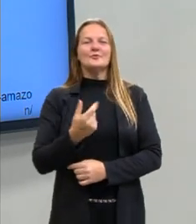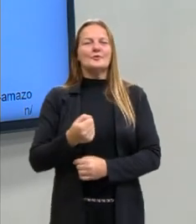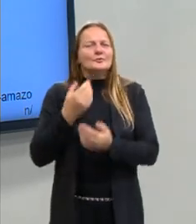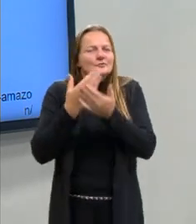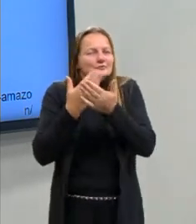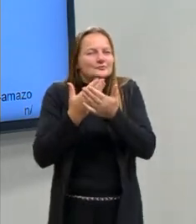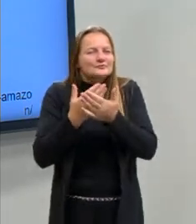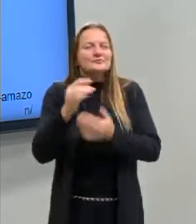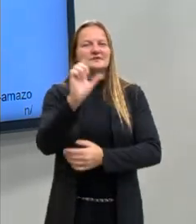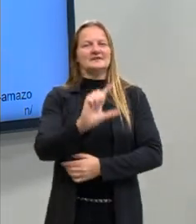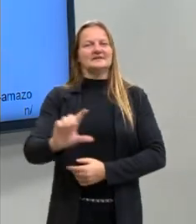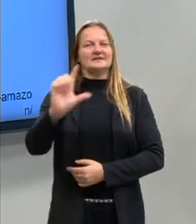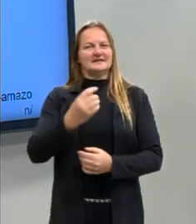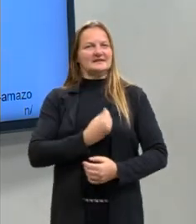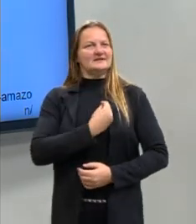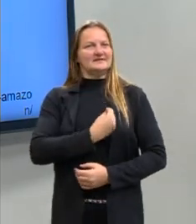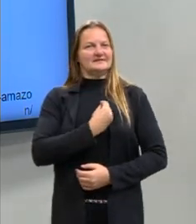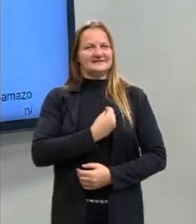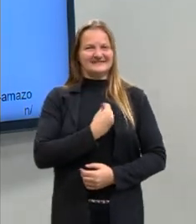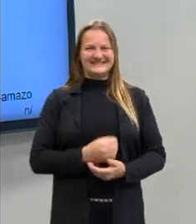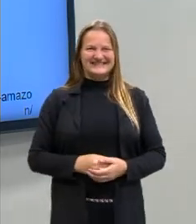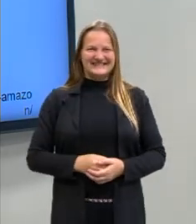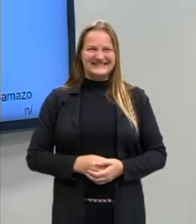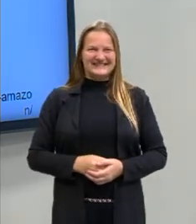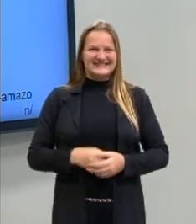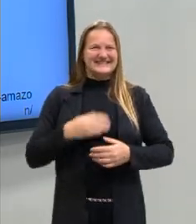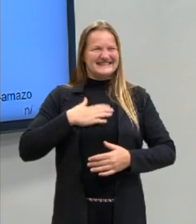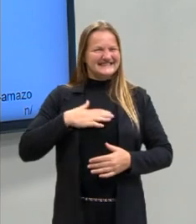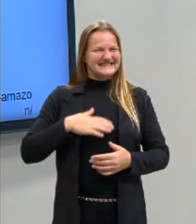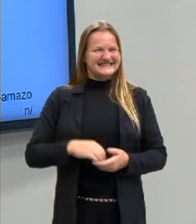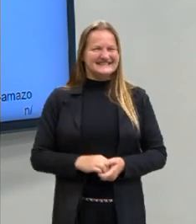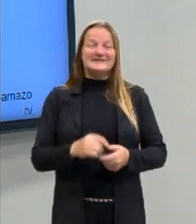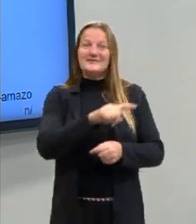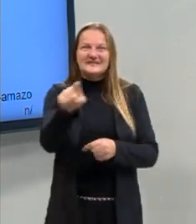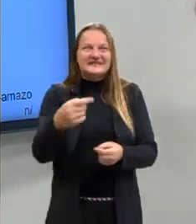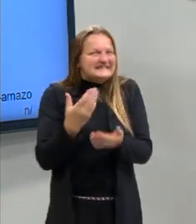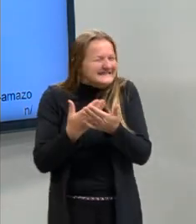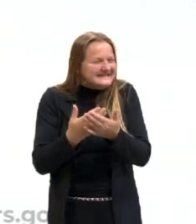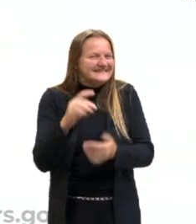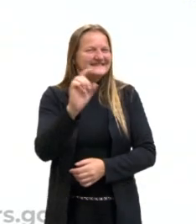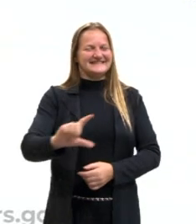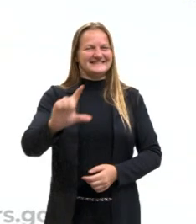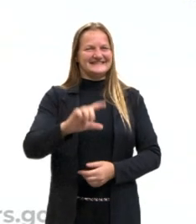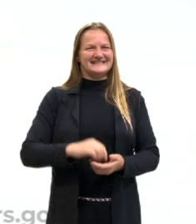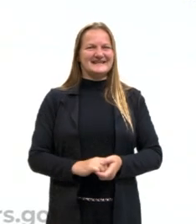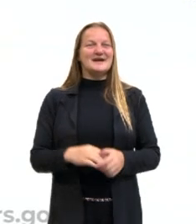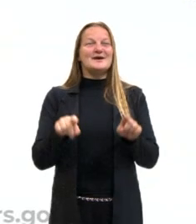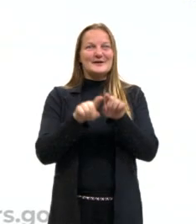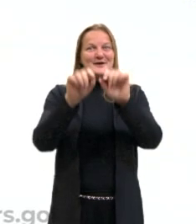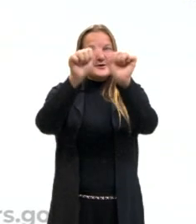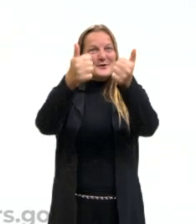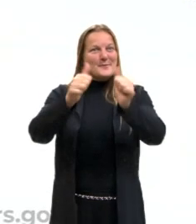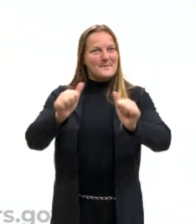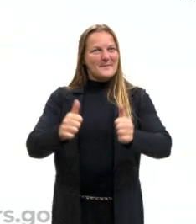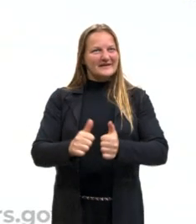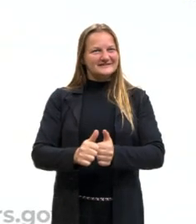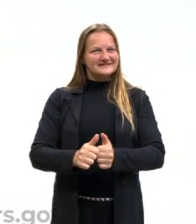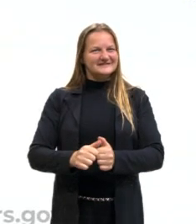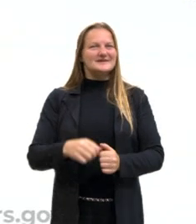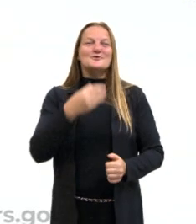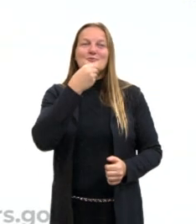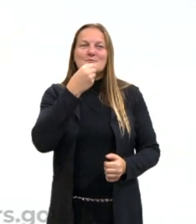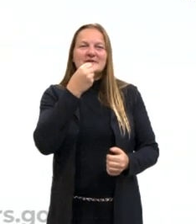estudar um pouquinho de literatura na vida mas aí eu tô sendo bem parcial né eu quero que todo mundo estude e aqui eu tenho nenhuma imagem de um